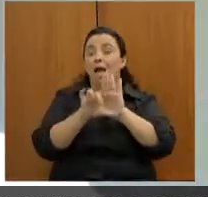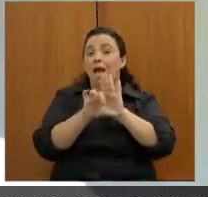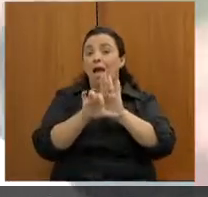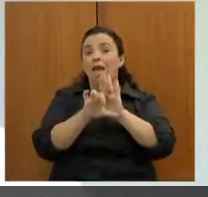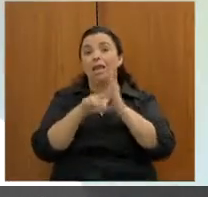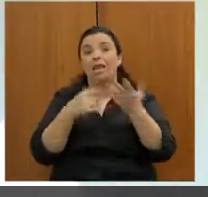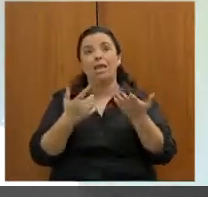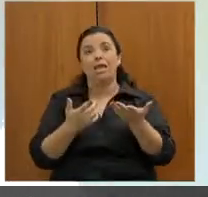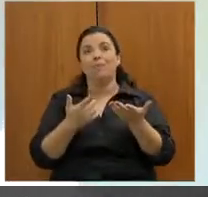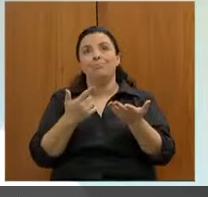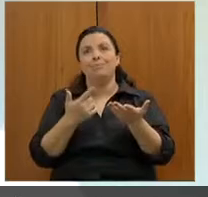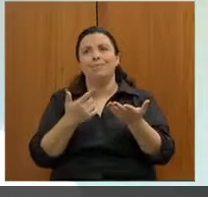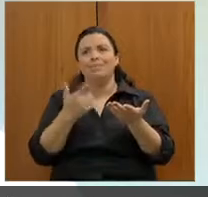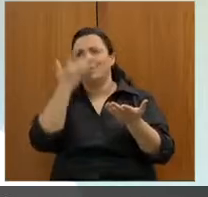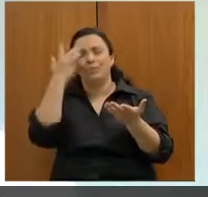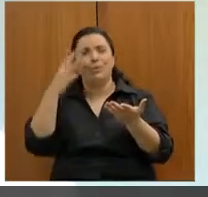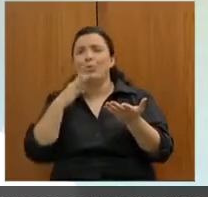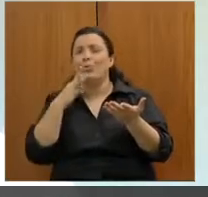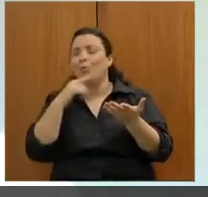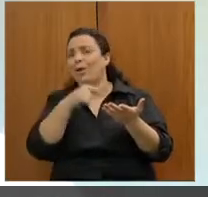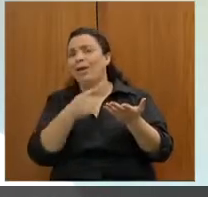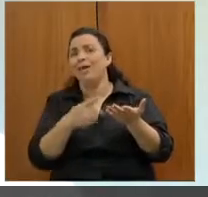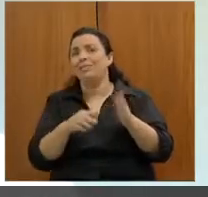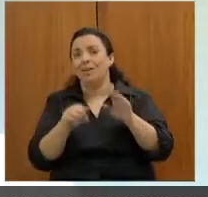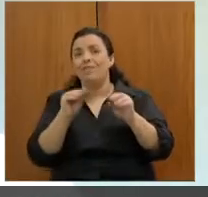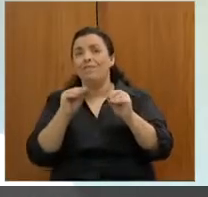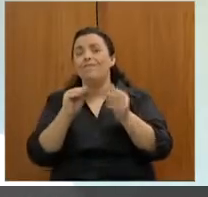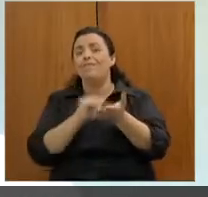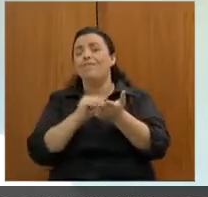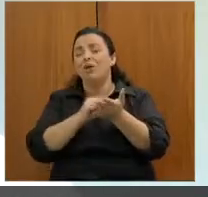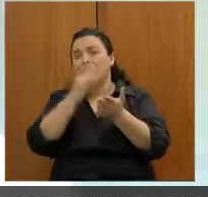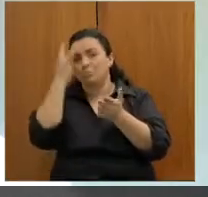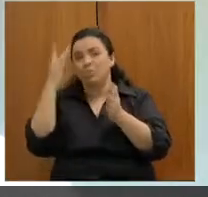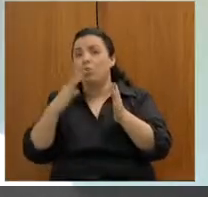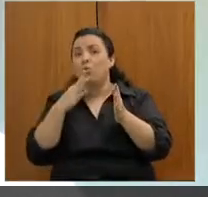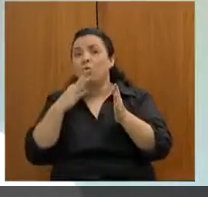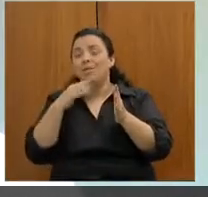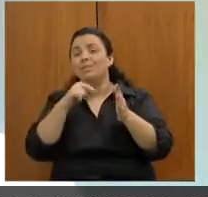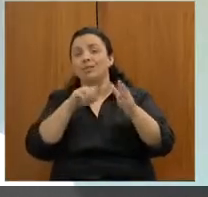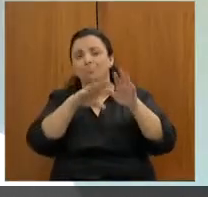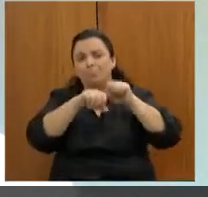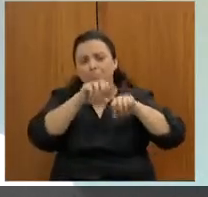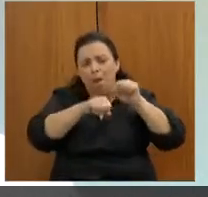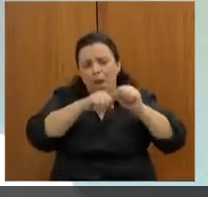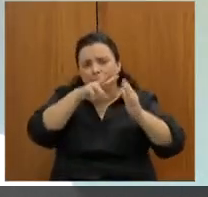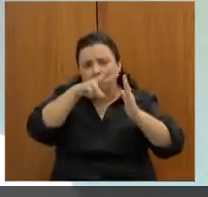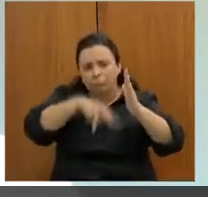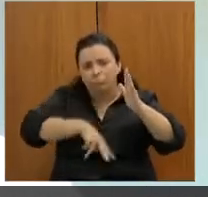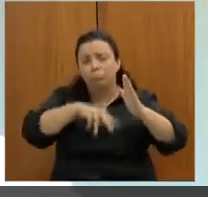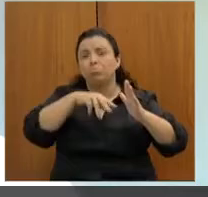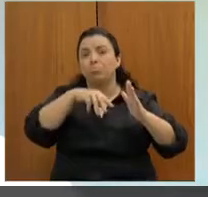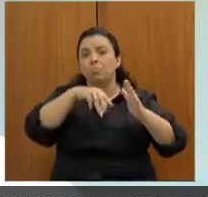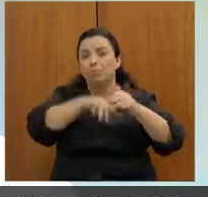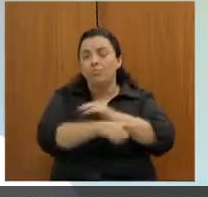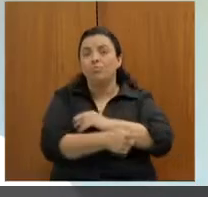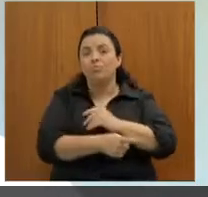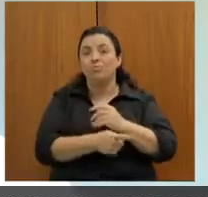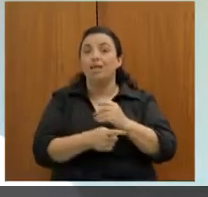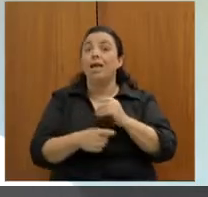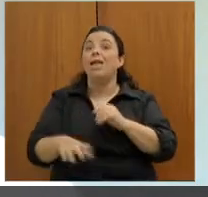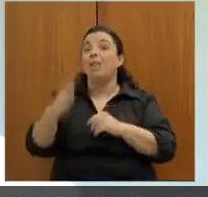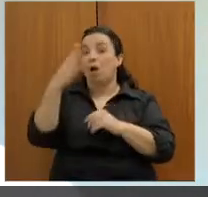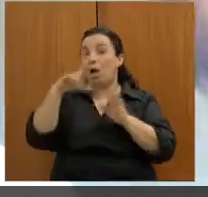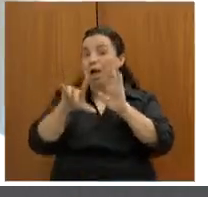fica nem sendo conhecida então é extremamente importante que a Lei Maria da Penha uma lei de proteção de prevenção